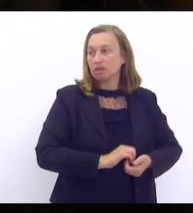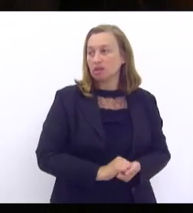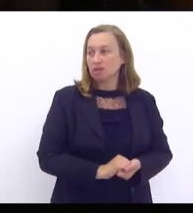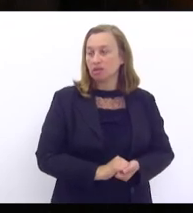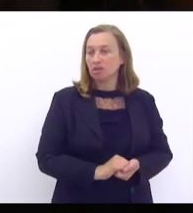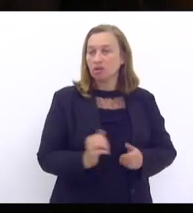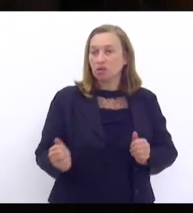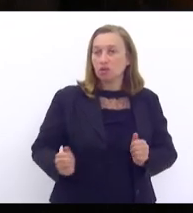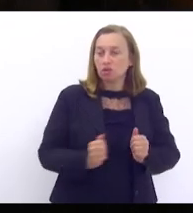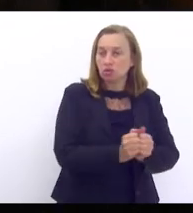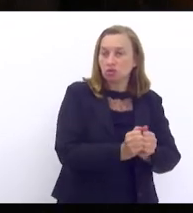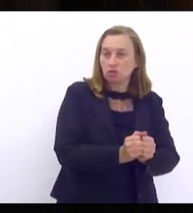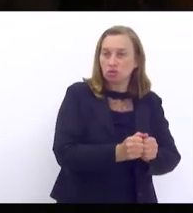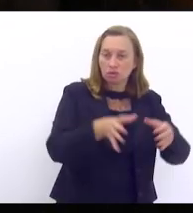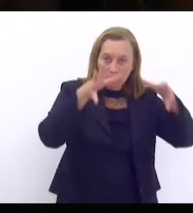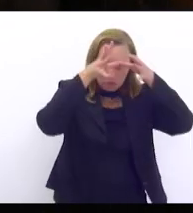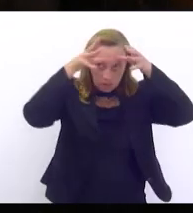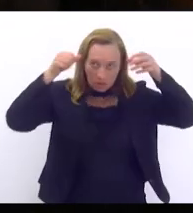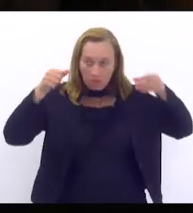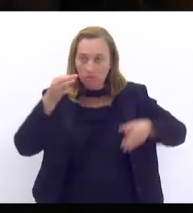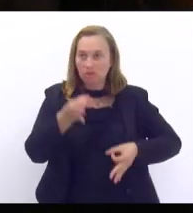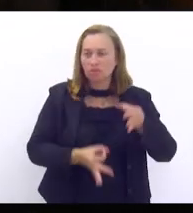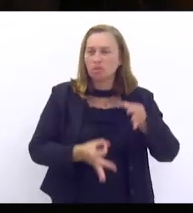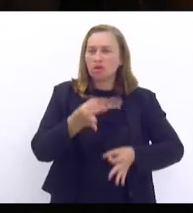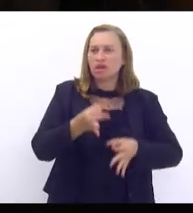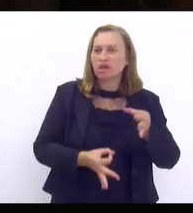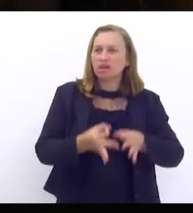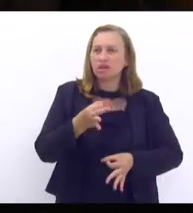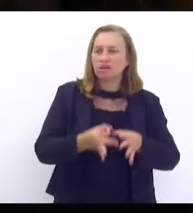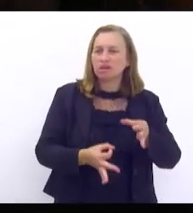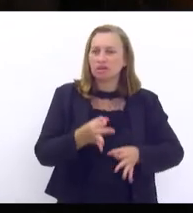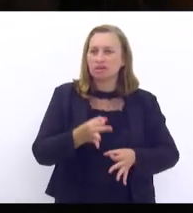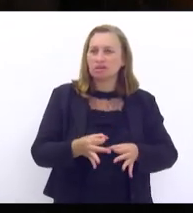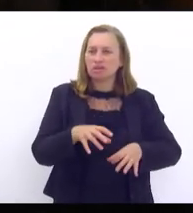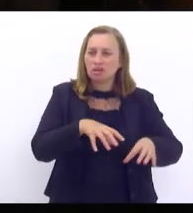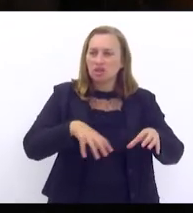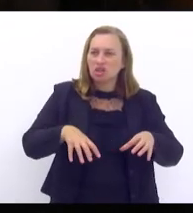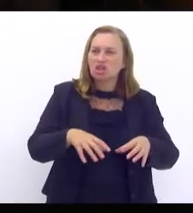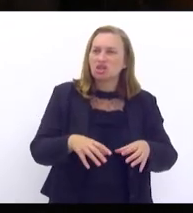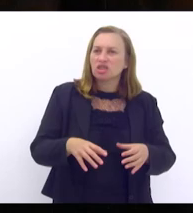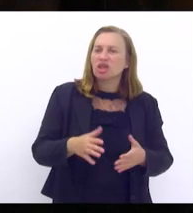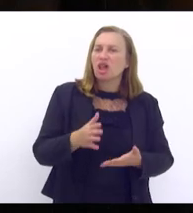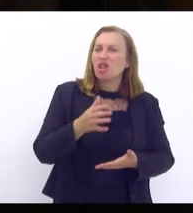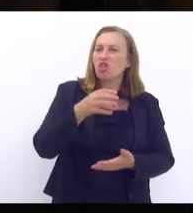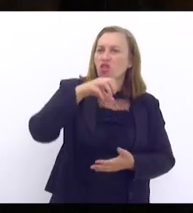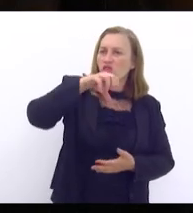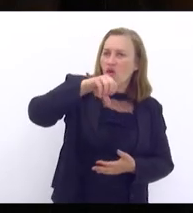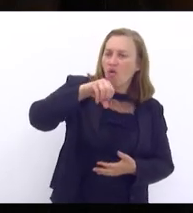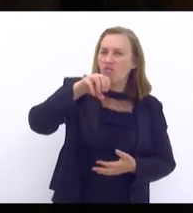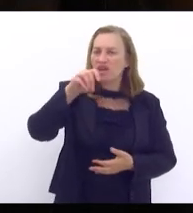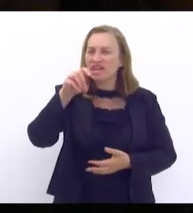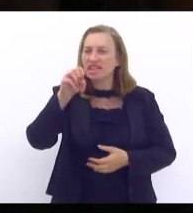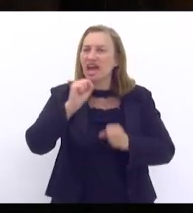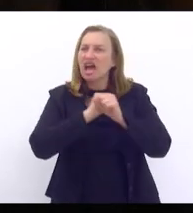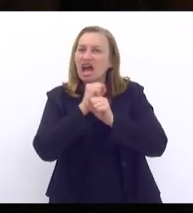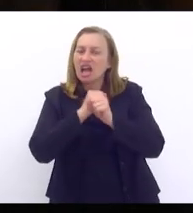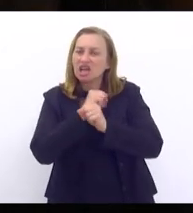junto com os tribunais regionais eleitorais, já fez 90